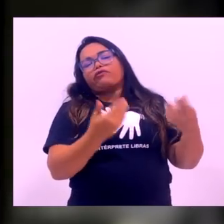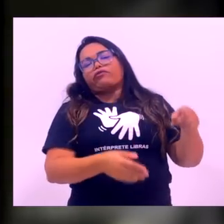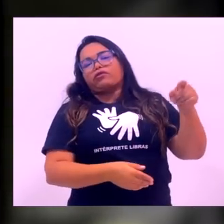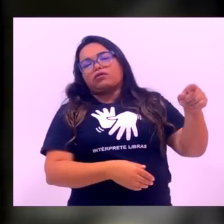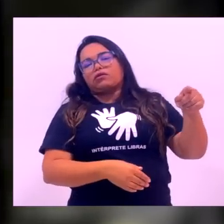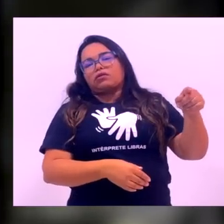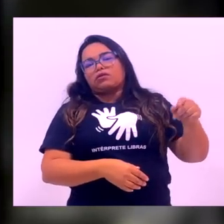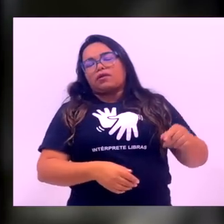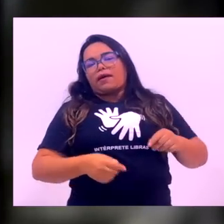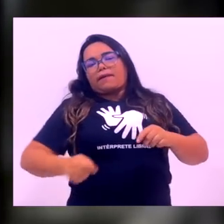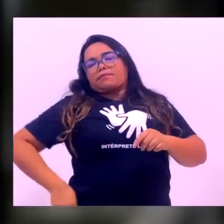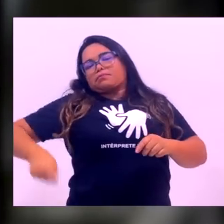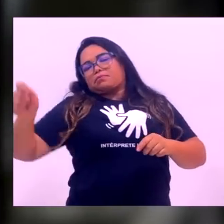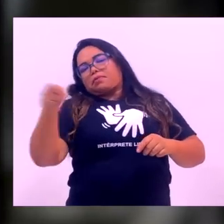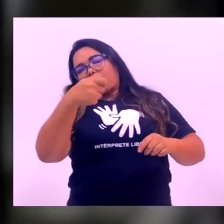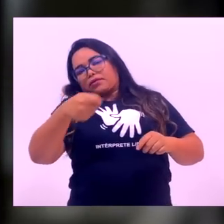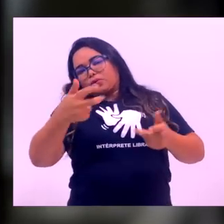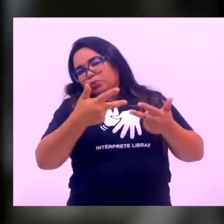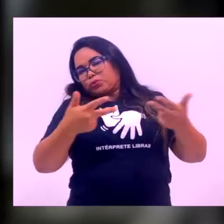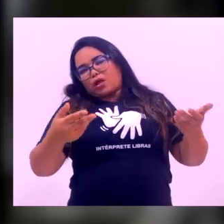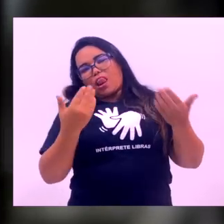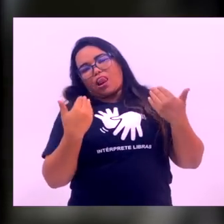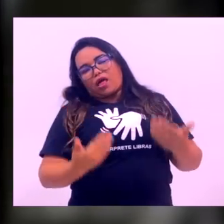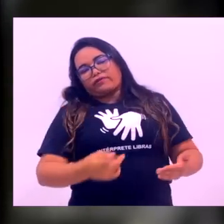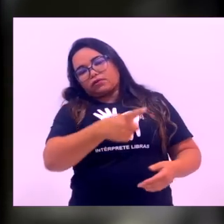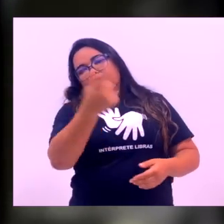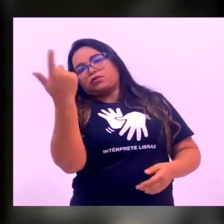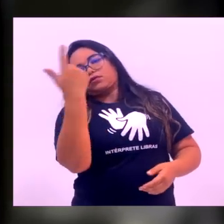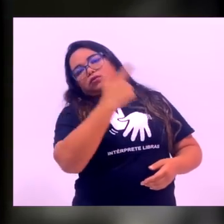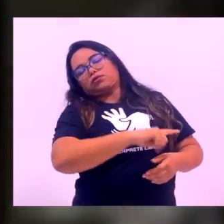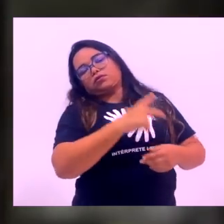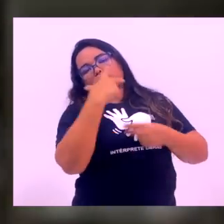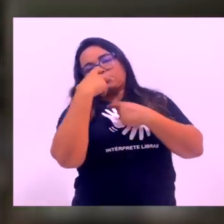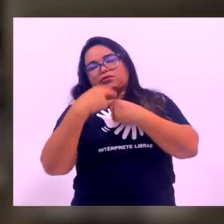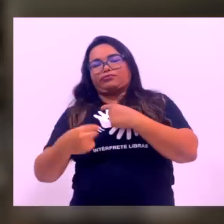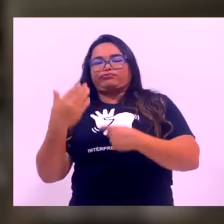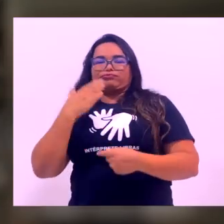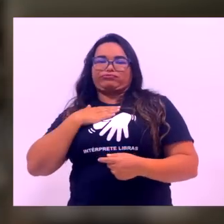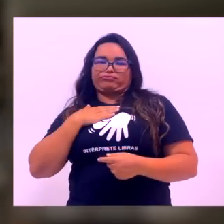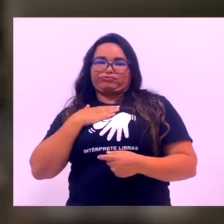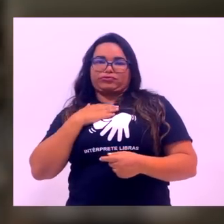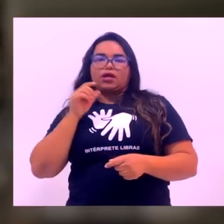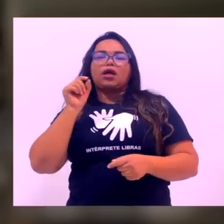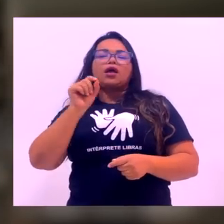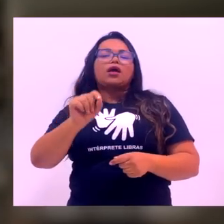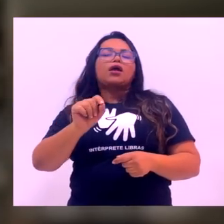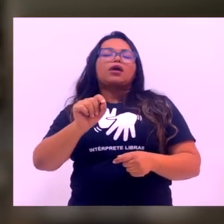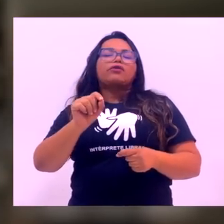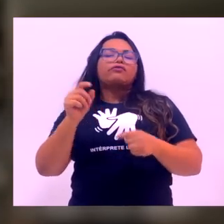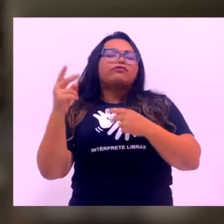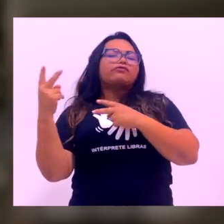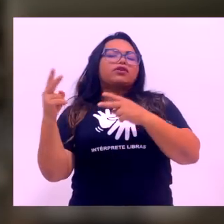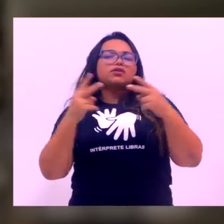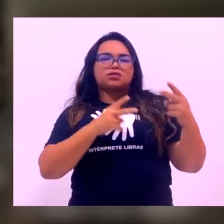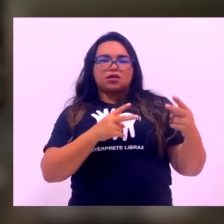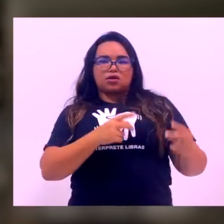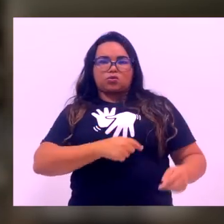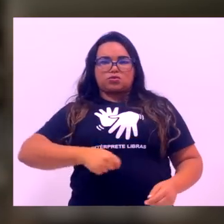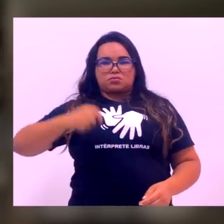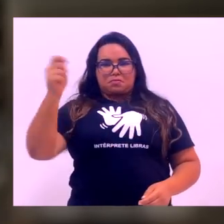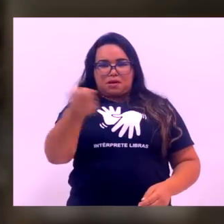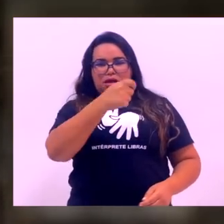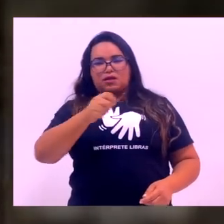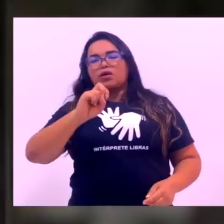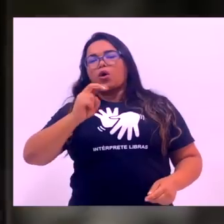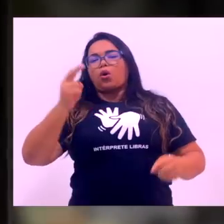o que era necessário para dar-lhes um golpe mortal. Então, quem venceu a batalha? O clima ou a artilharia?